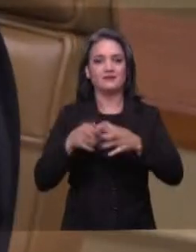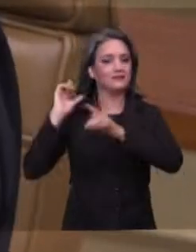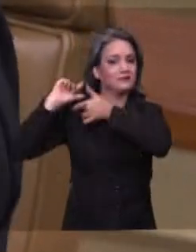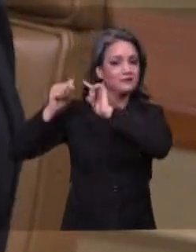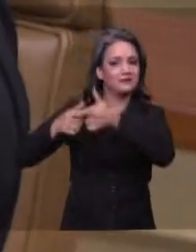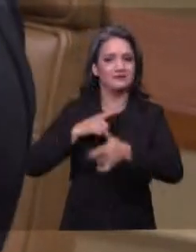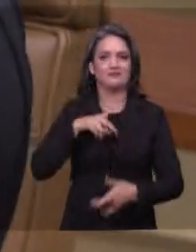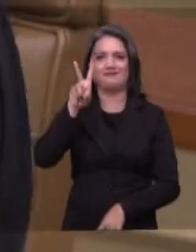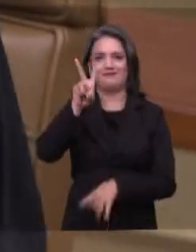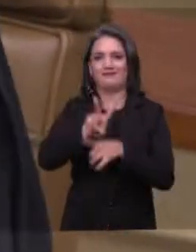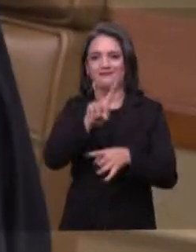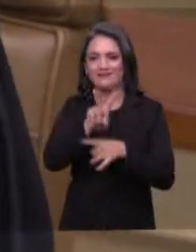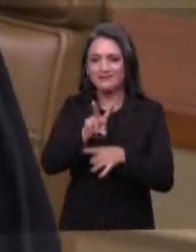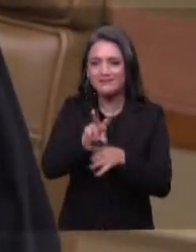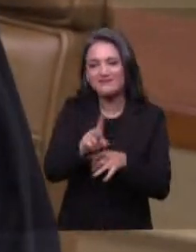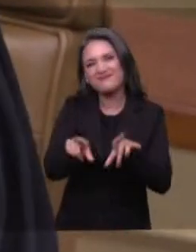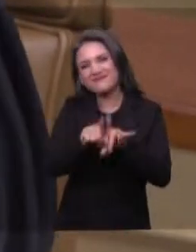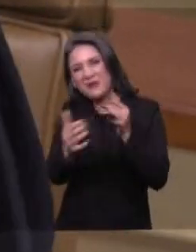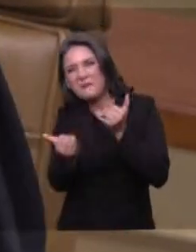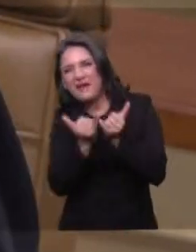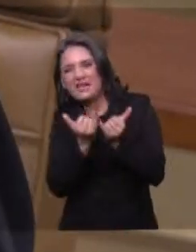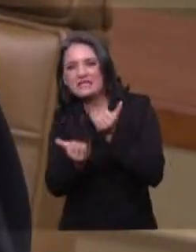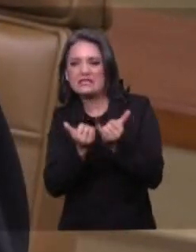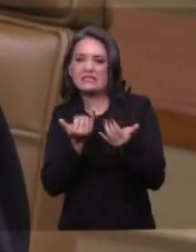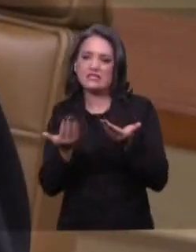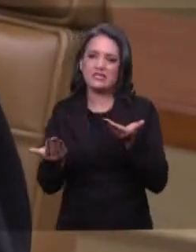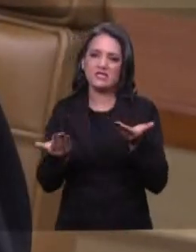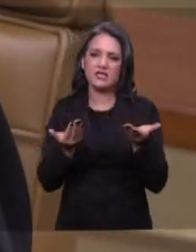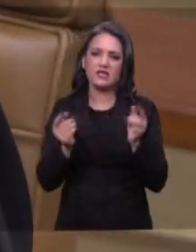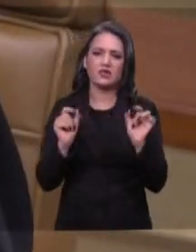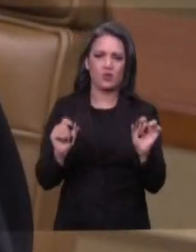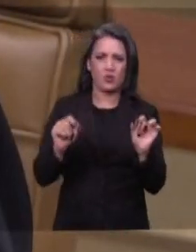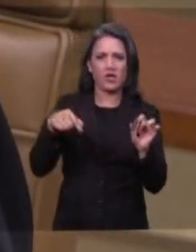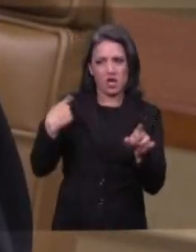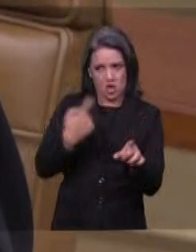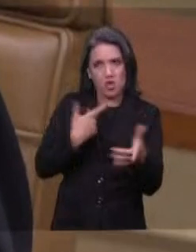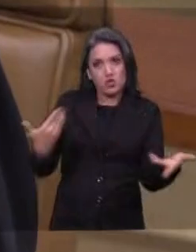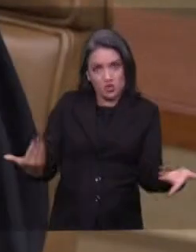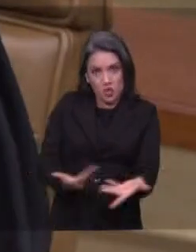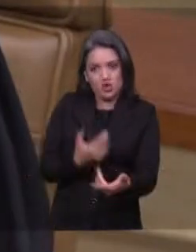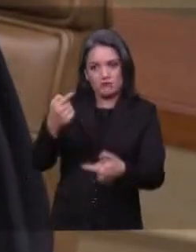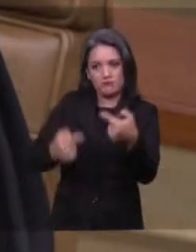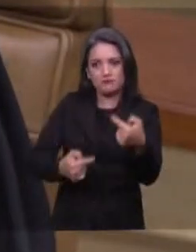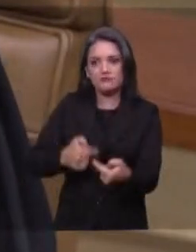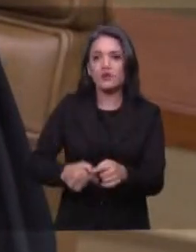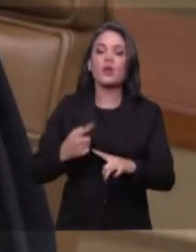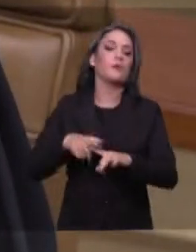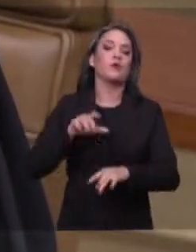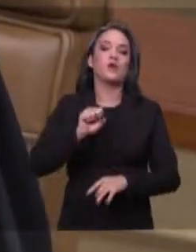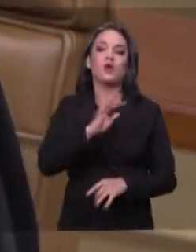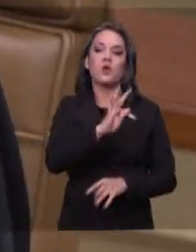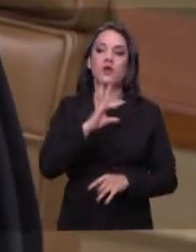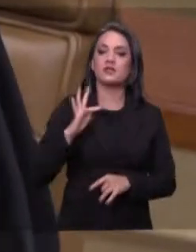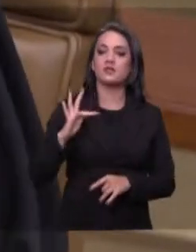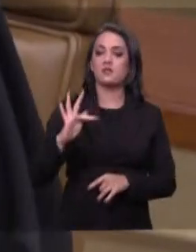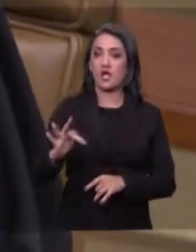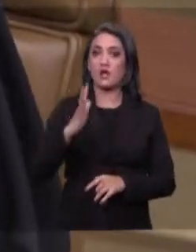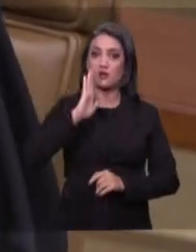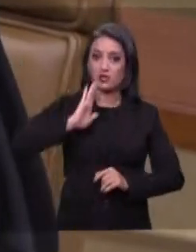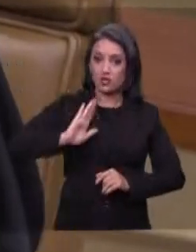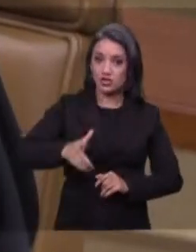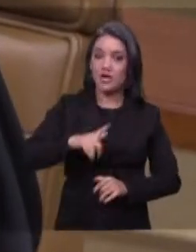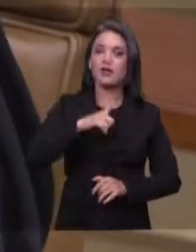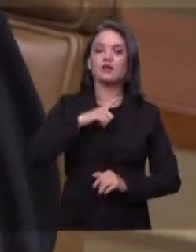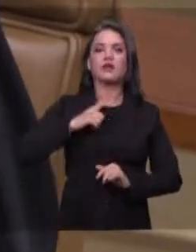de uma proteção semelhante a essa que estamos tratando, é que o Supremo Tribunal Federal reforçou